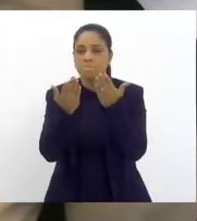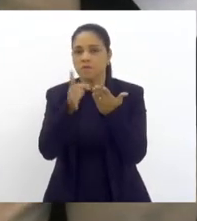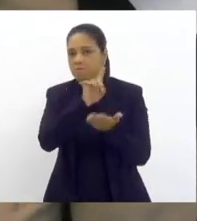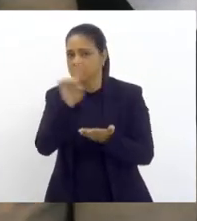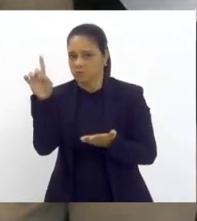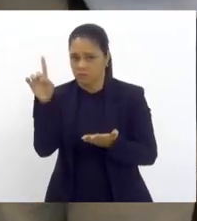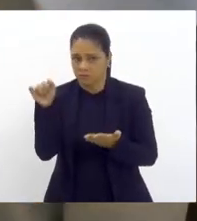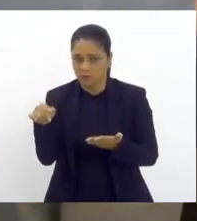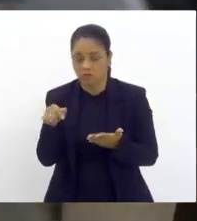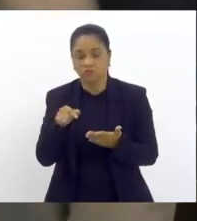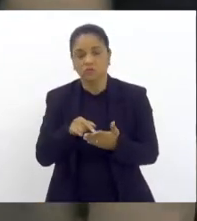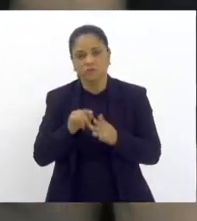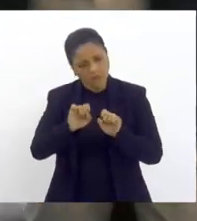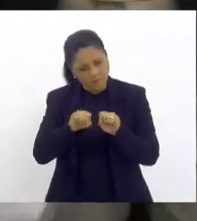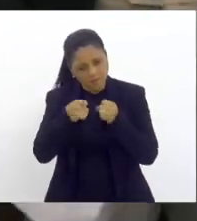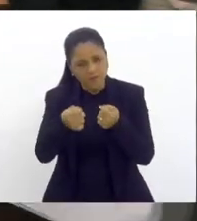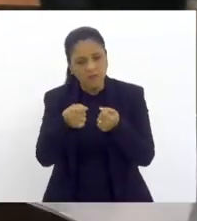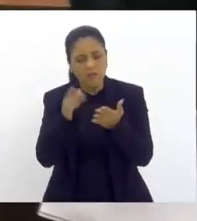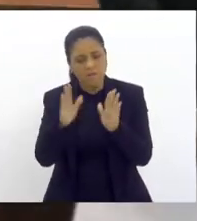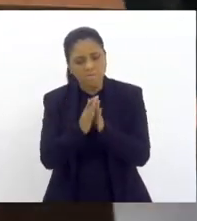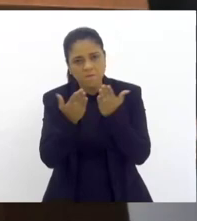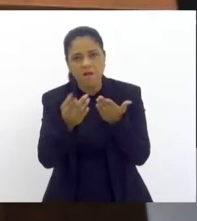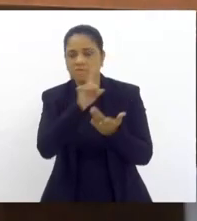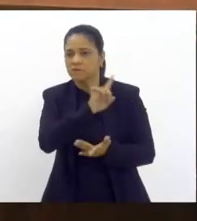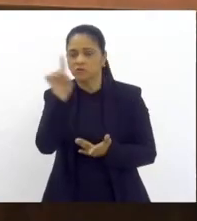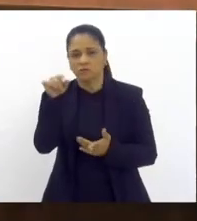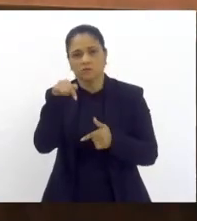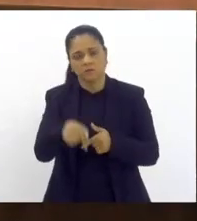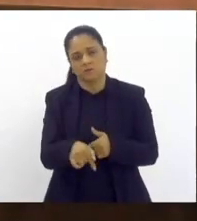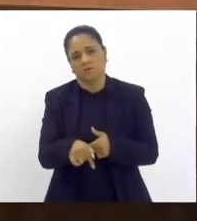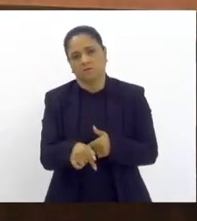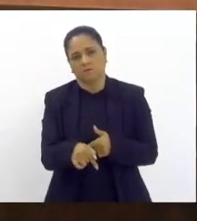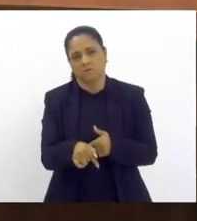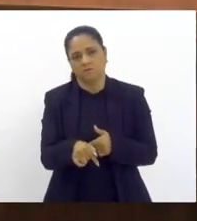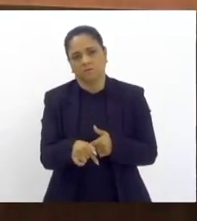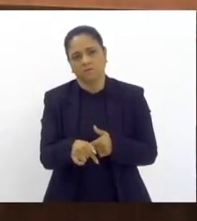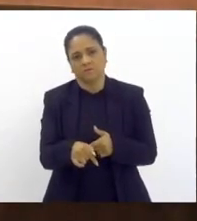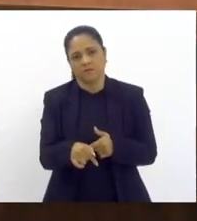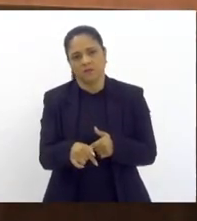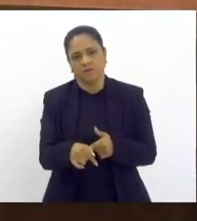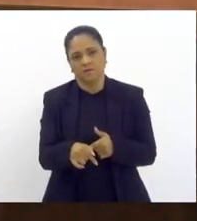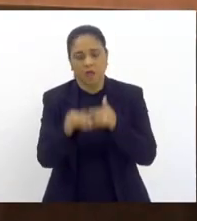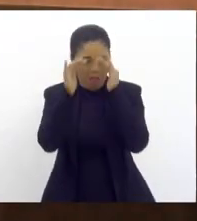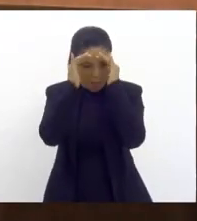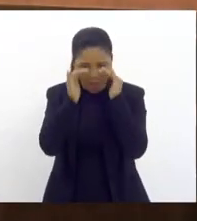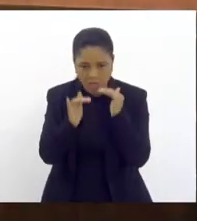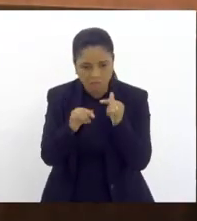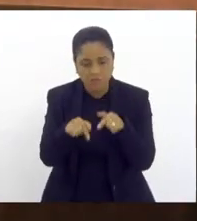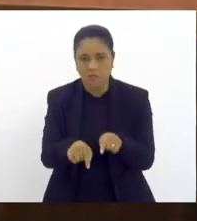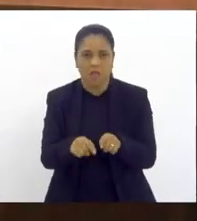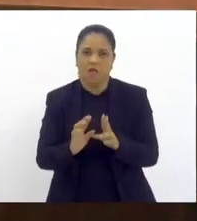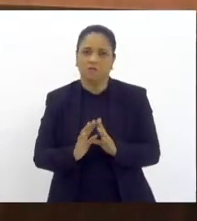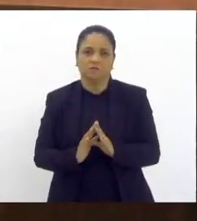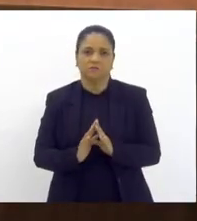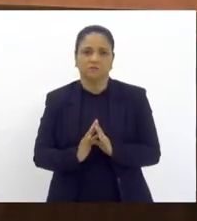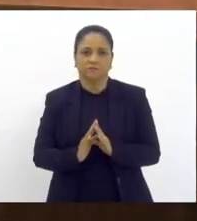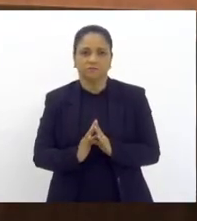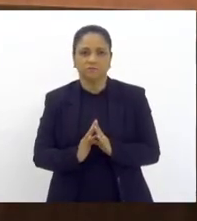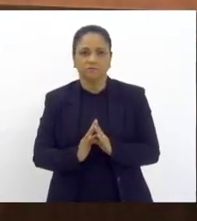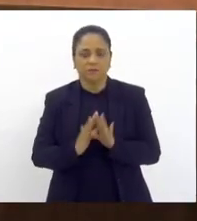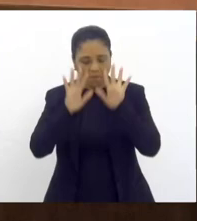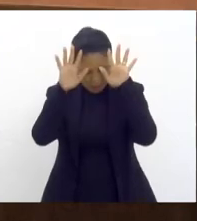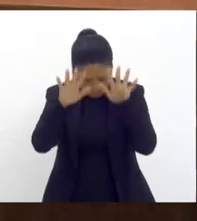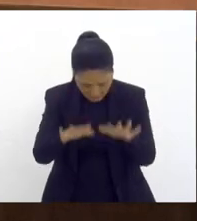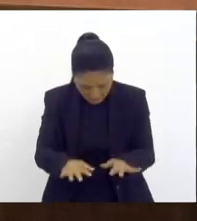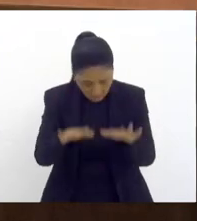aquilo que Deus deixou. E nós não podemos baixar a cabeça, nós que defendemos aqui, Índia, nós somos héteros,